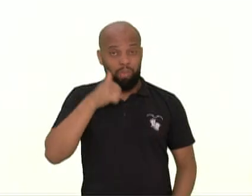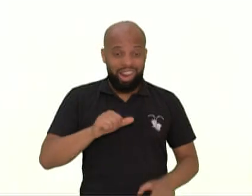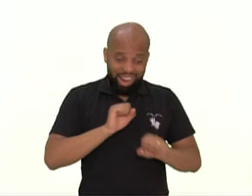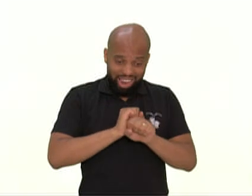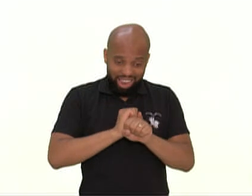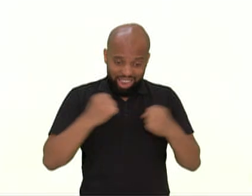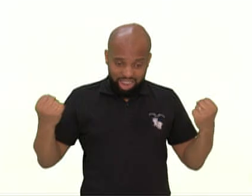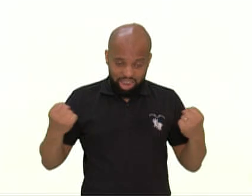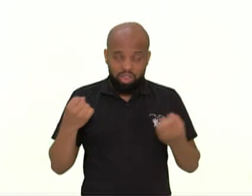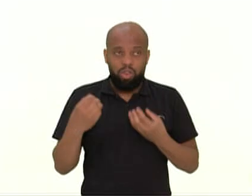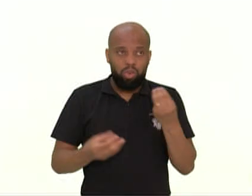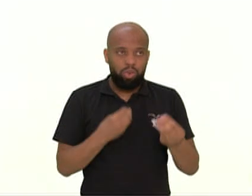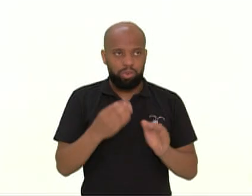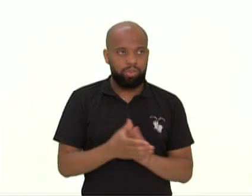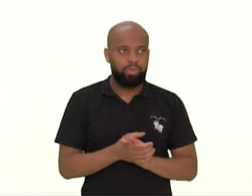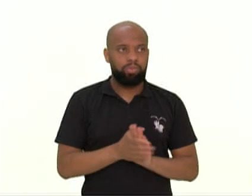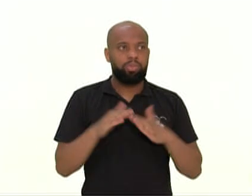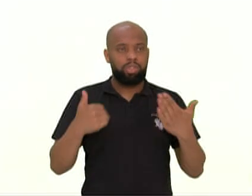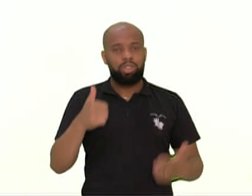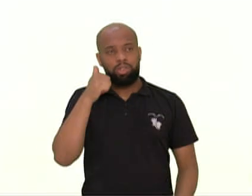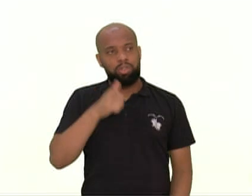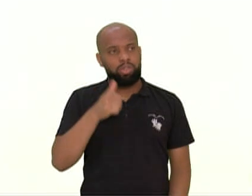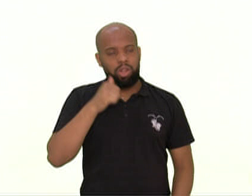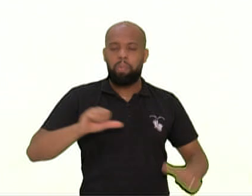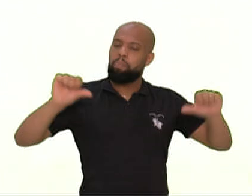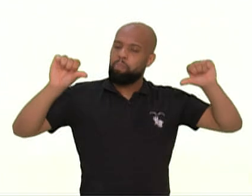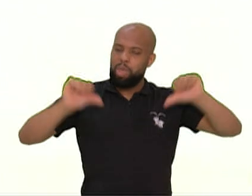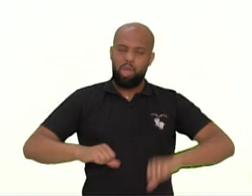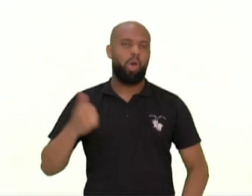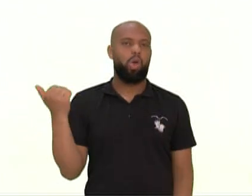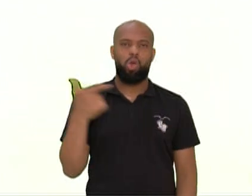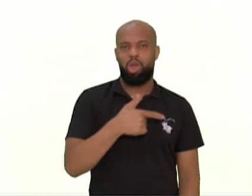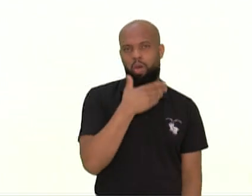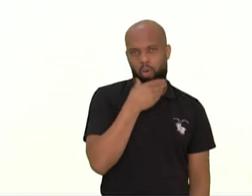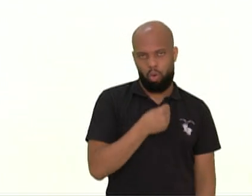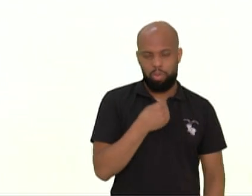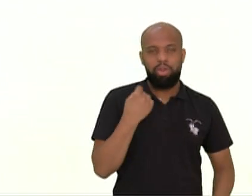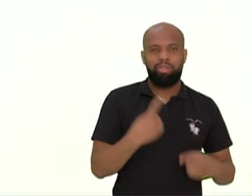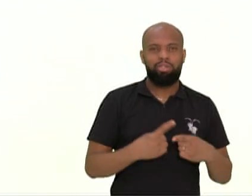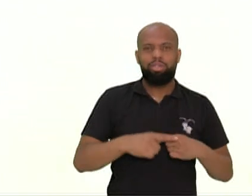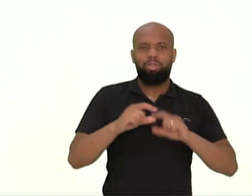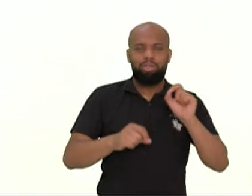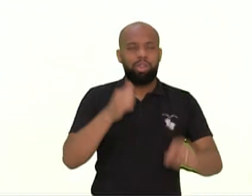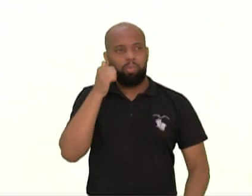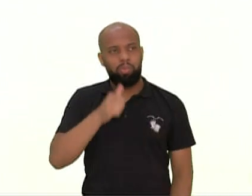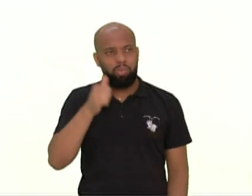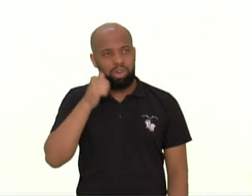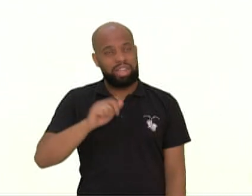recém-libertas. Bom, a situação delas era ainda pior. Certo? Nesse contexto, era muitas